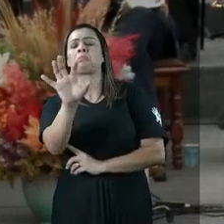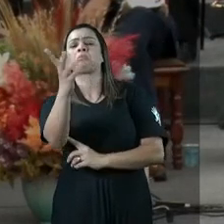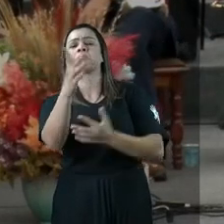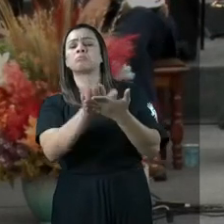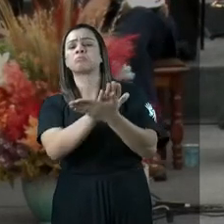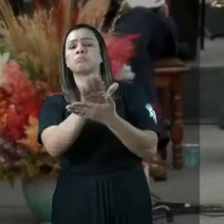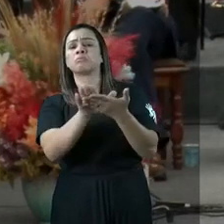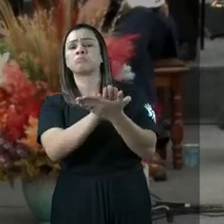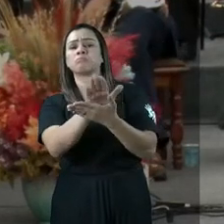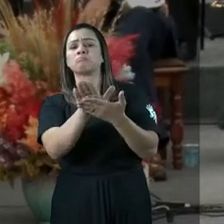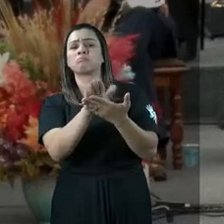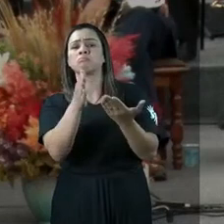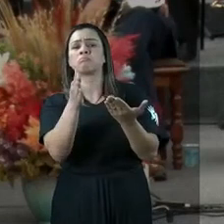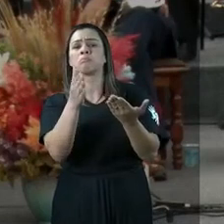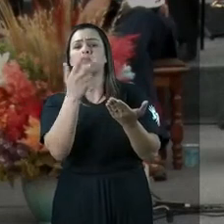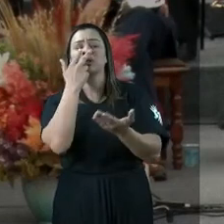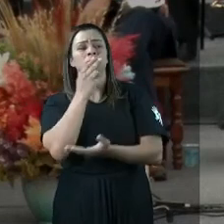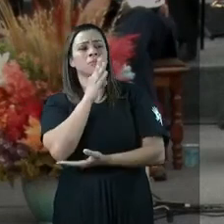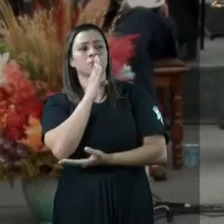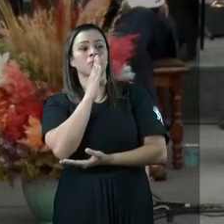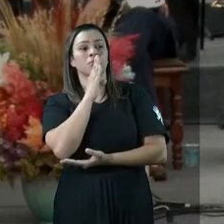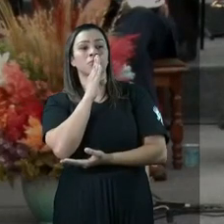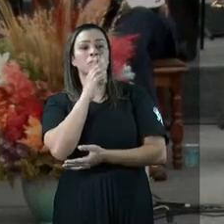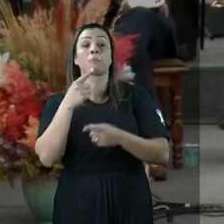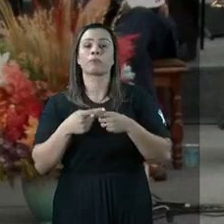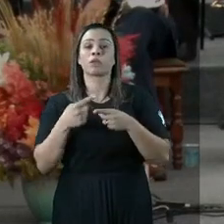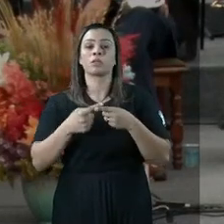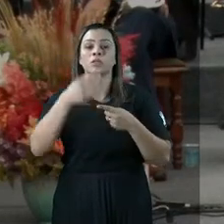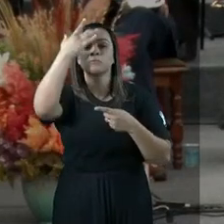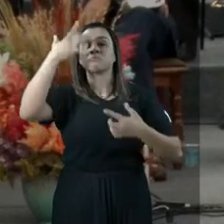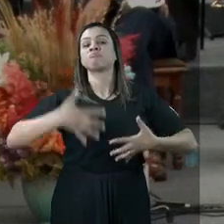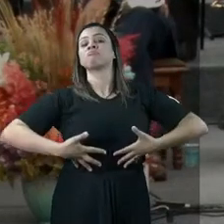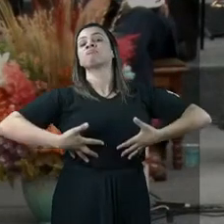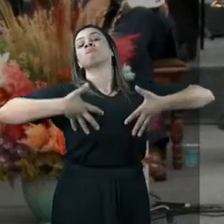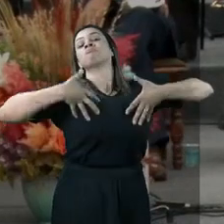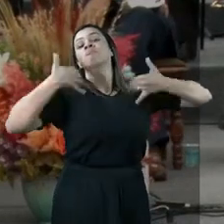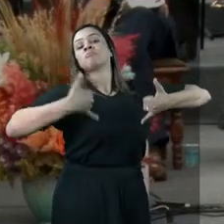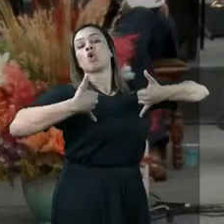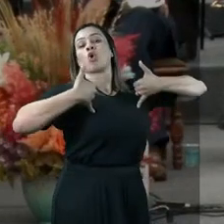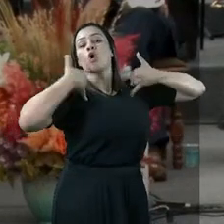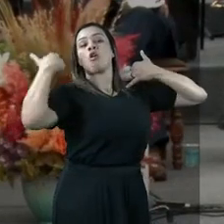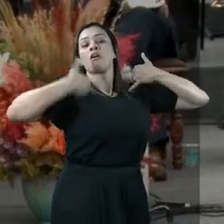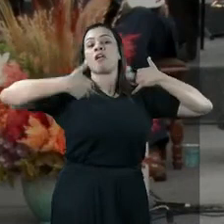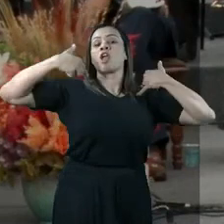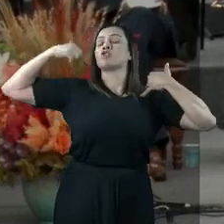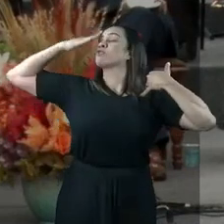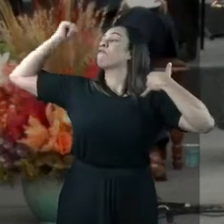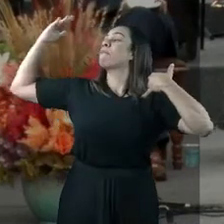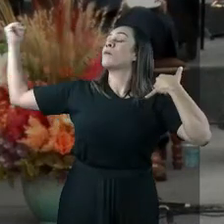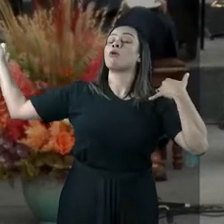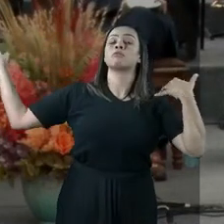vem adorar o Rei da Glória e vem com coroa na cabeça. Mas já foi dito aqui que quando a coroa que rege a